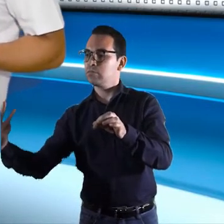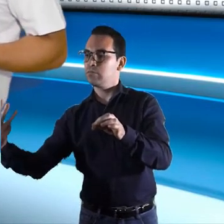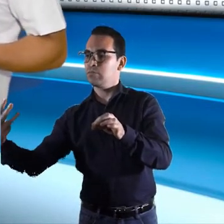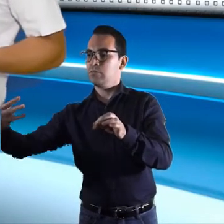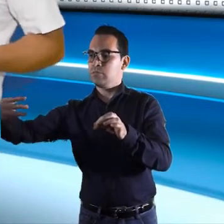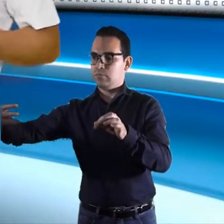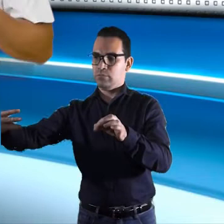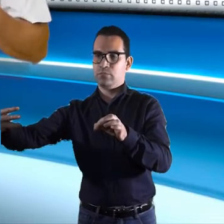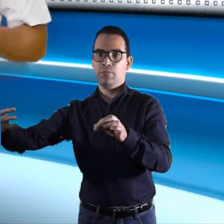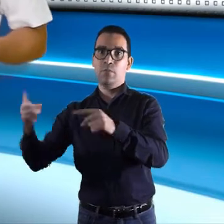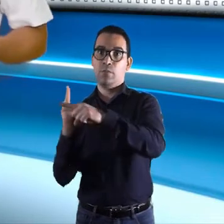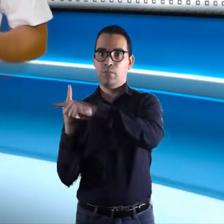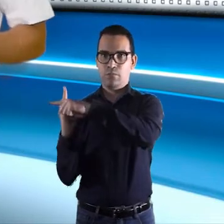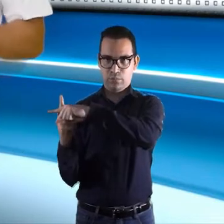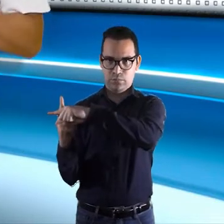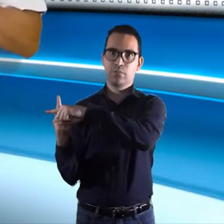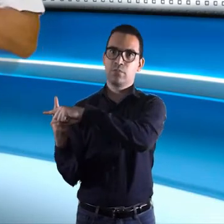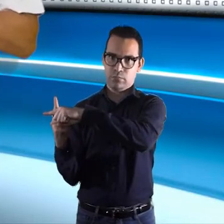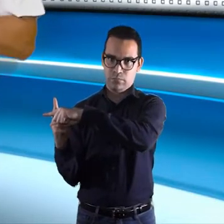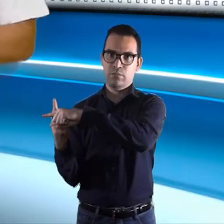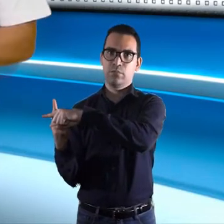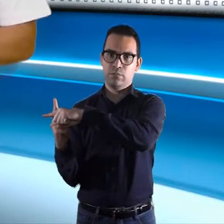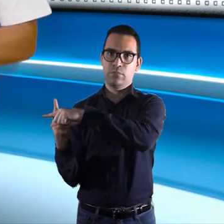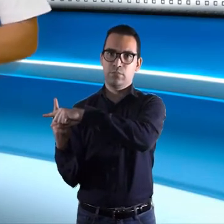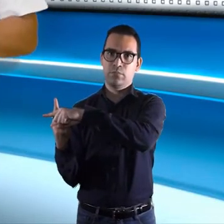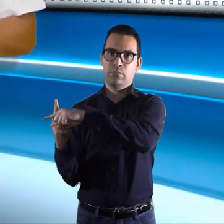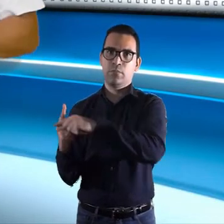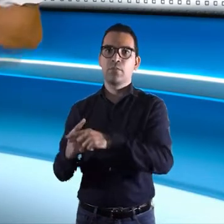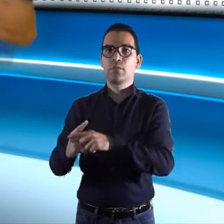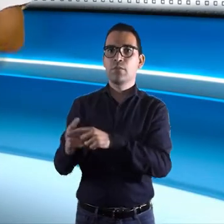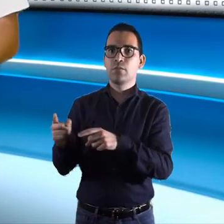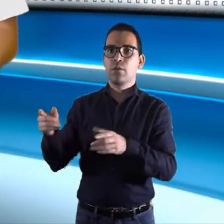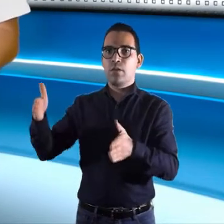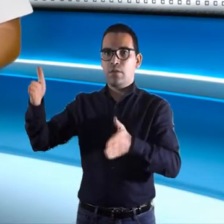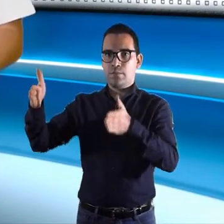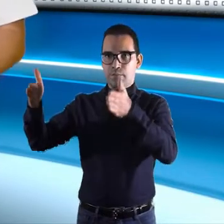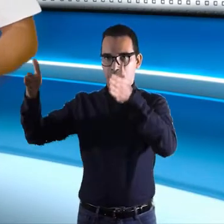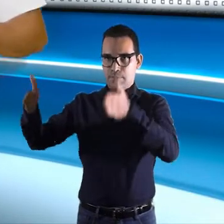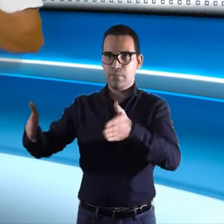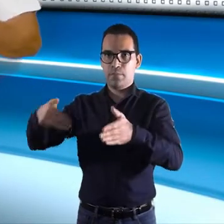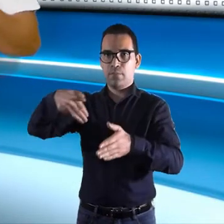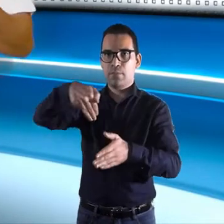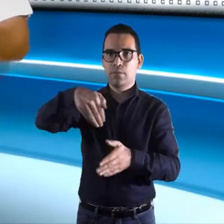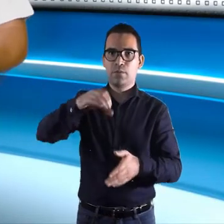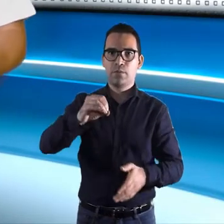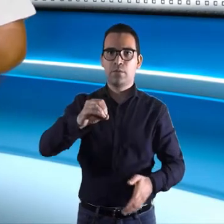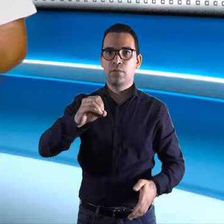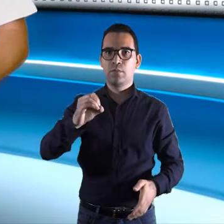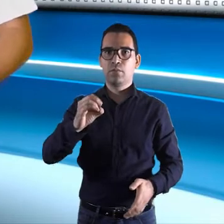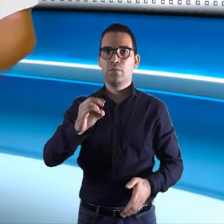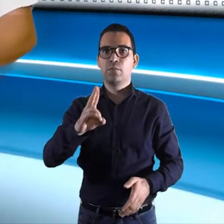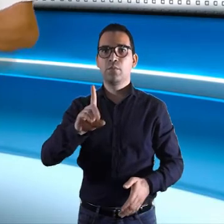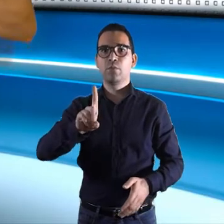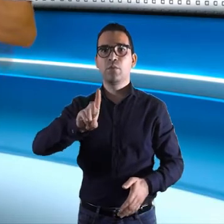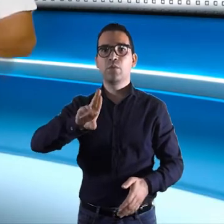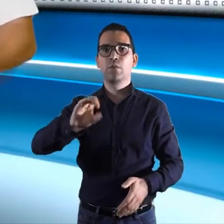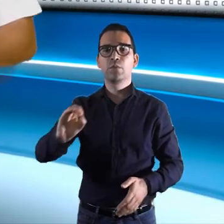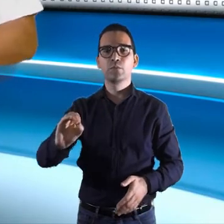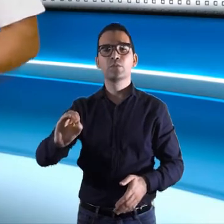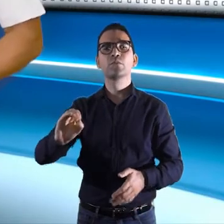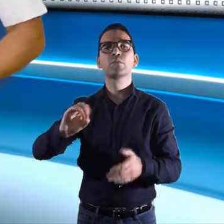3 positivo. Logo, o módulo ou valor absoluto de 3 positivo